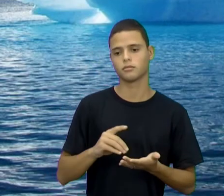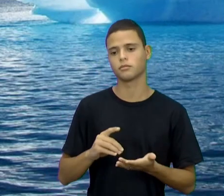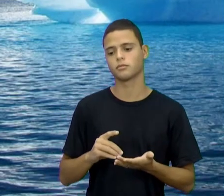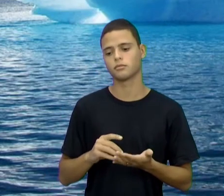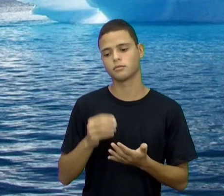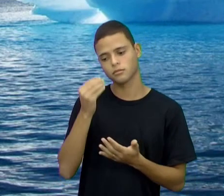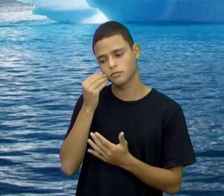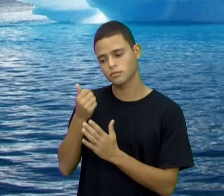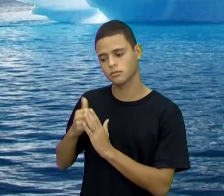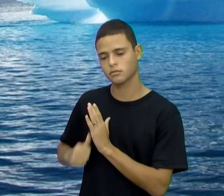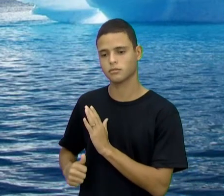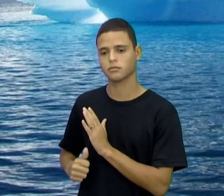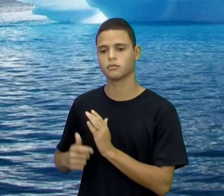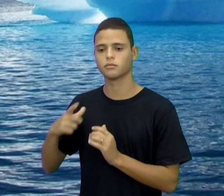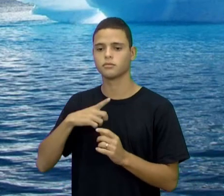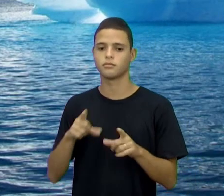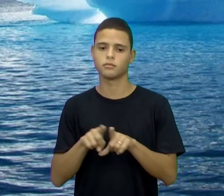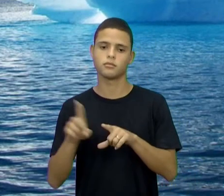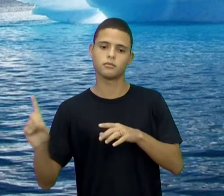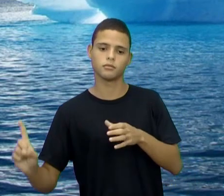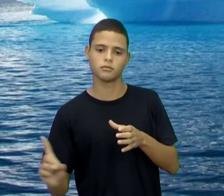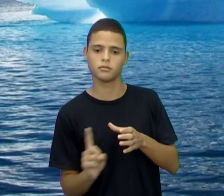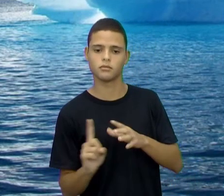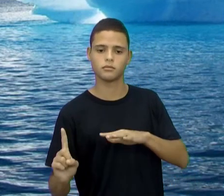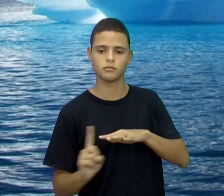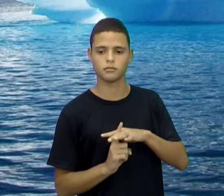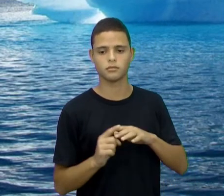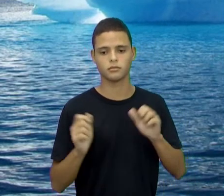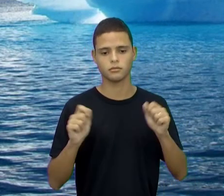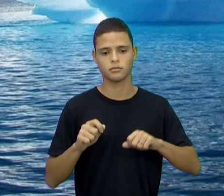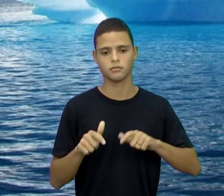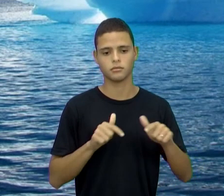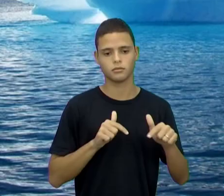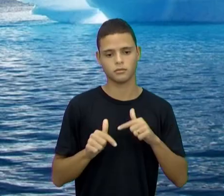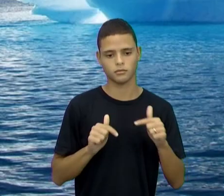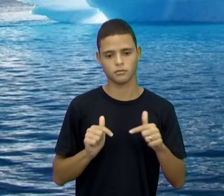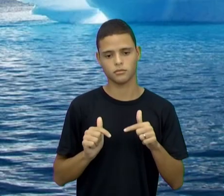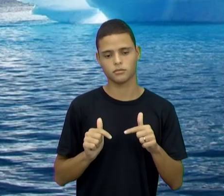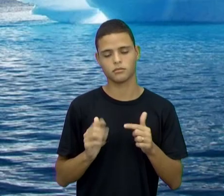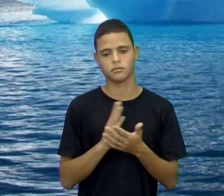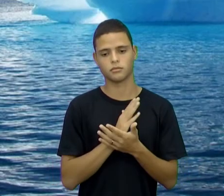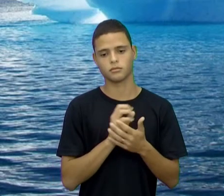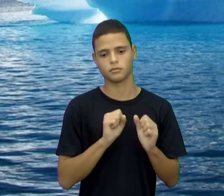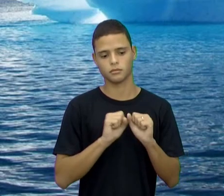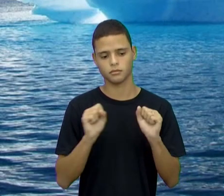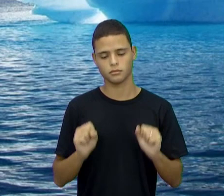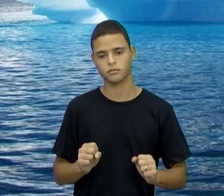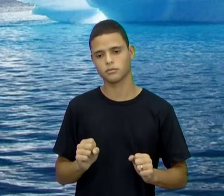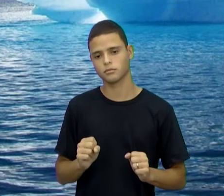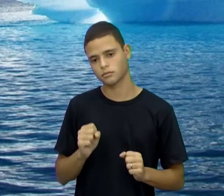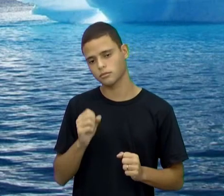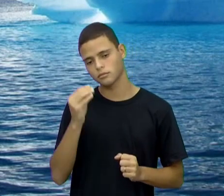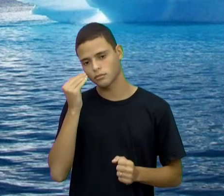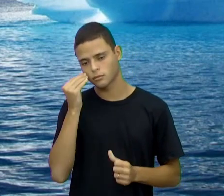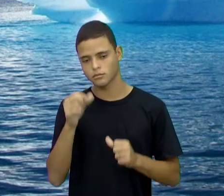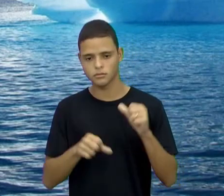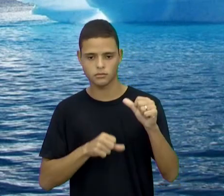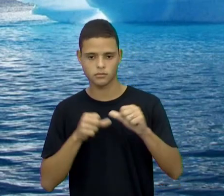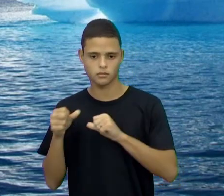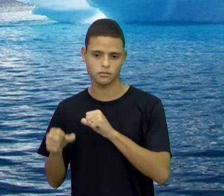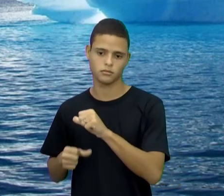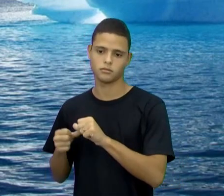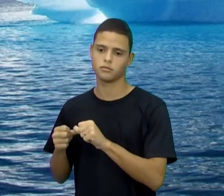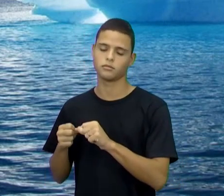forma de avaliação. E tem a integração que vocês também podem trabalhar com os sistemas terra, aí, podendo provocar alterações